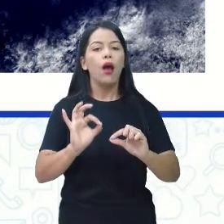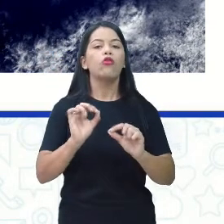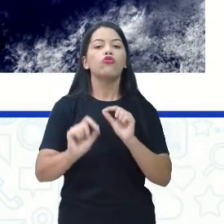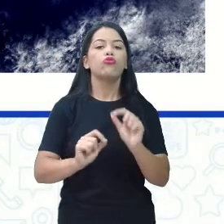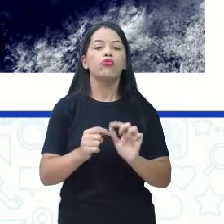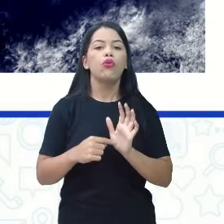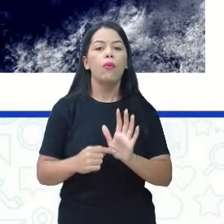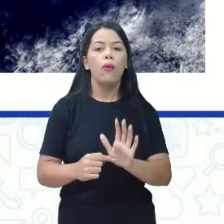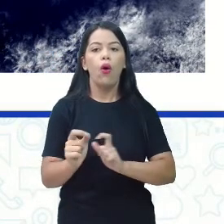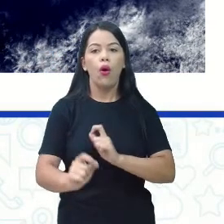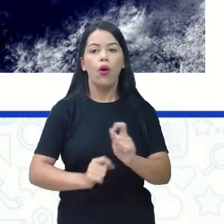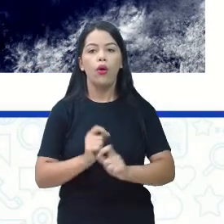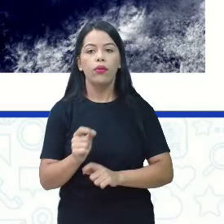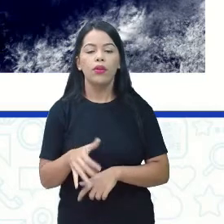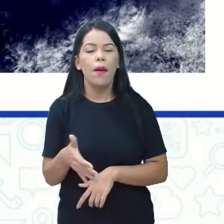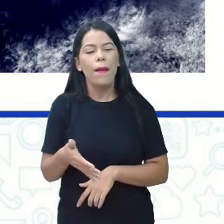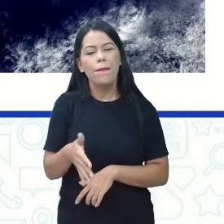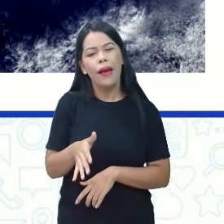8.510.000. Pronto, agora tá certo.